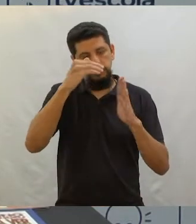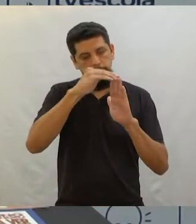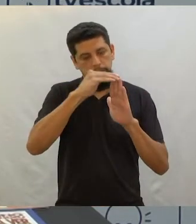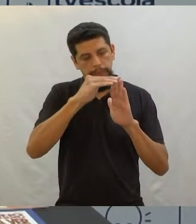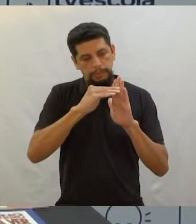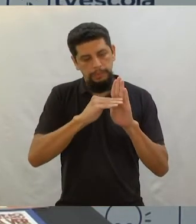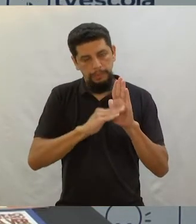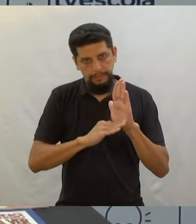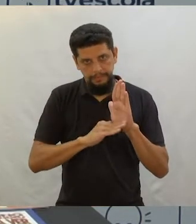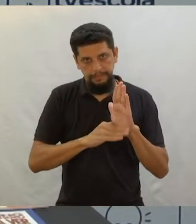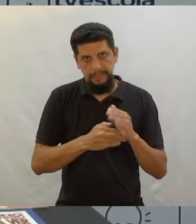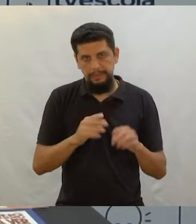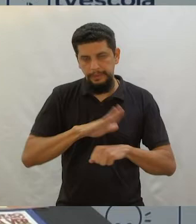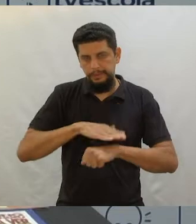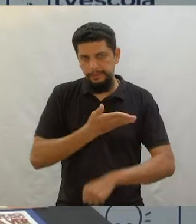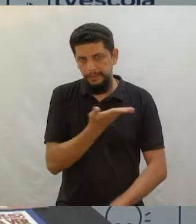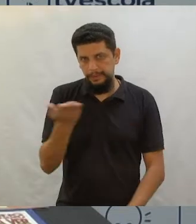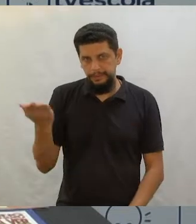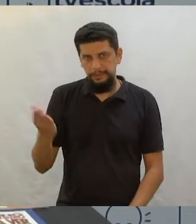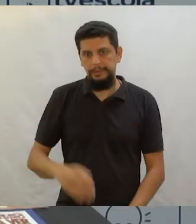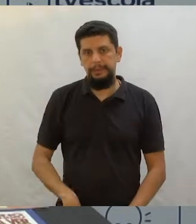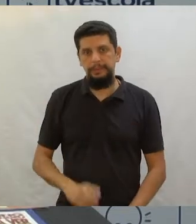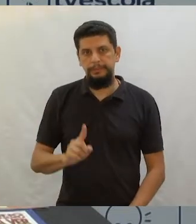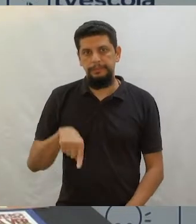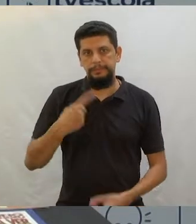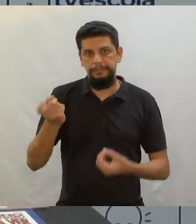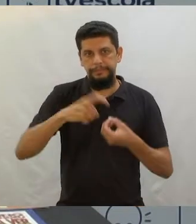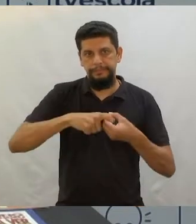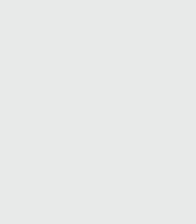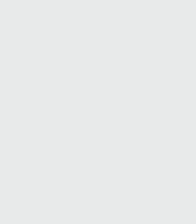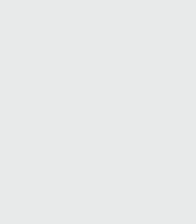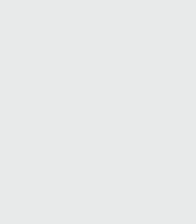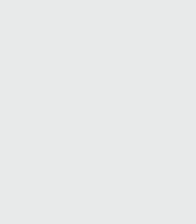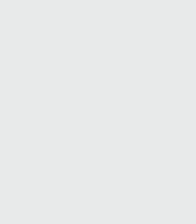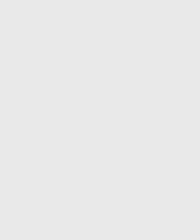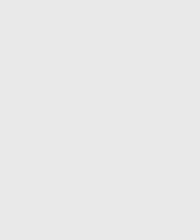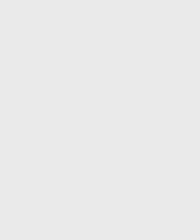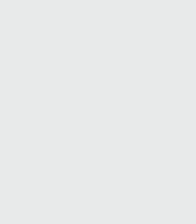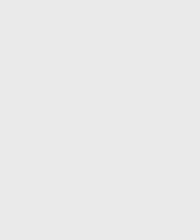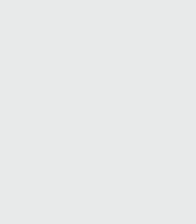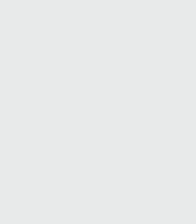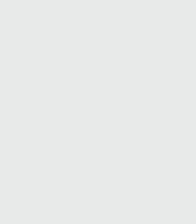colocando as demais vou dar um tempo para você fazer isso e eu volto já